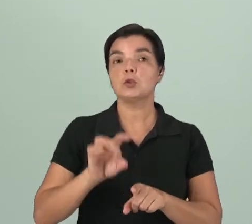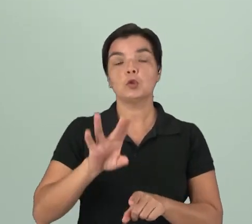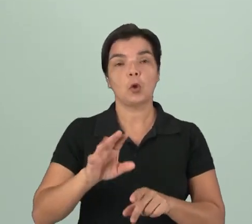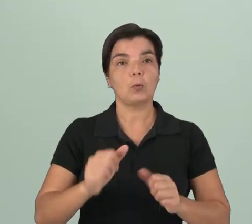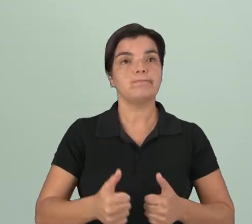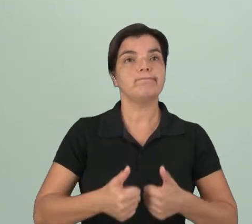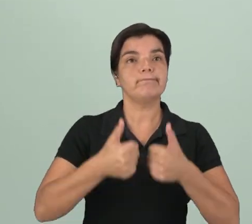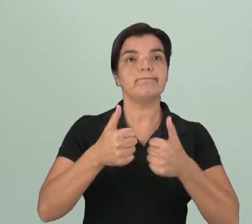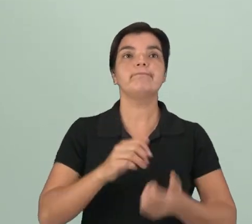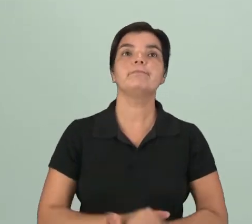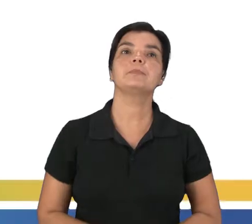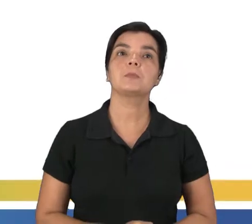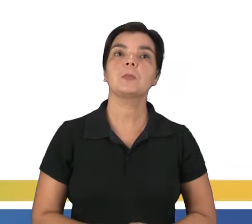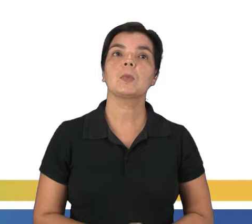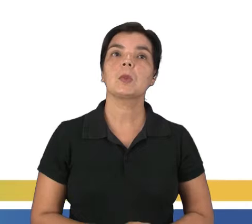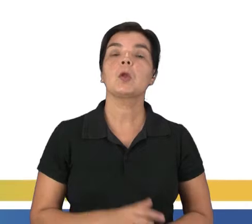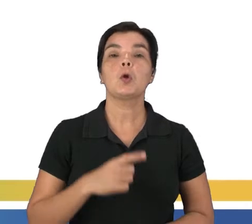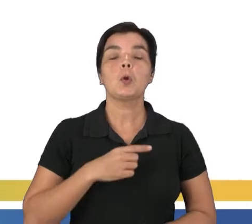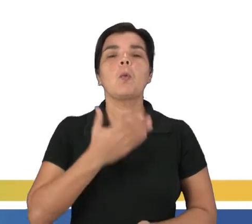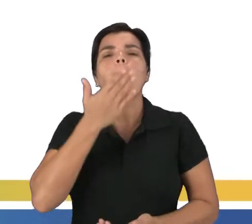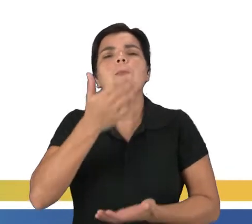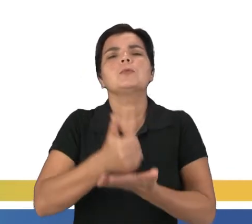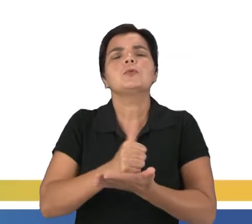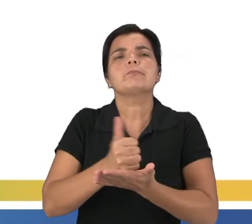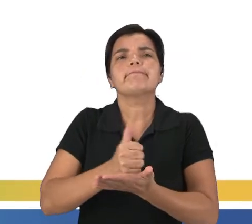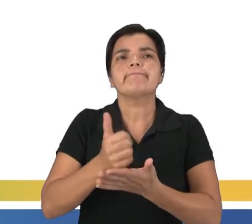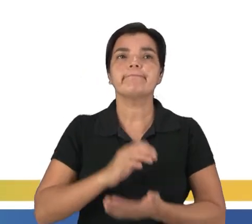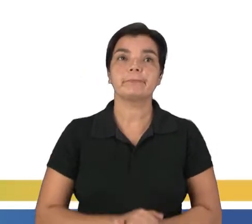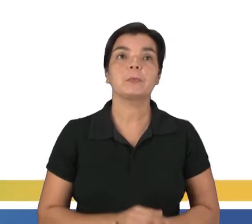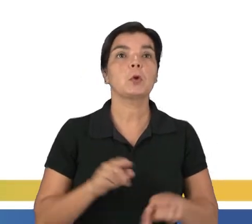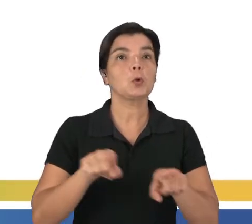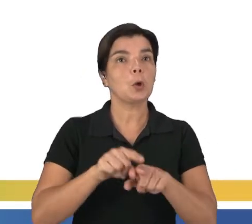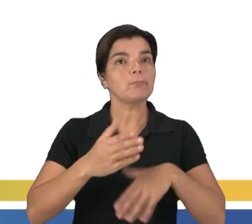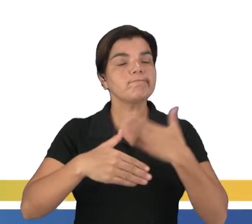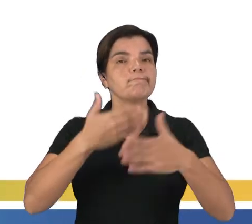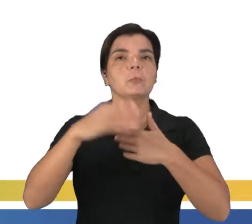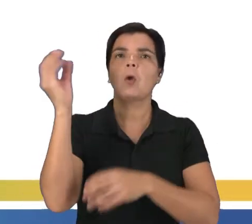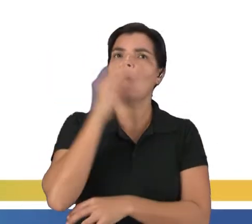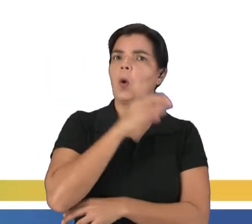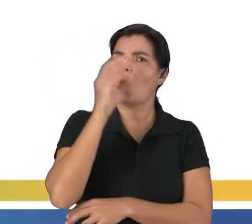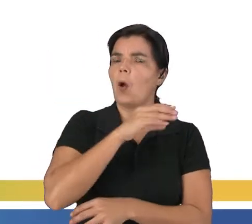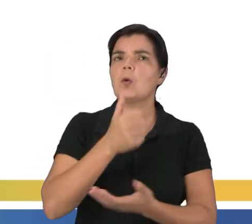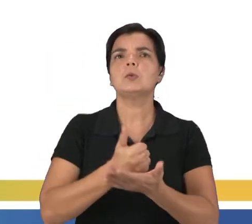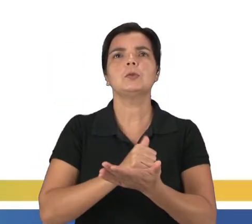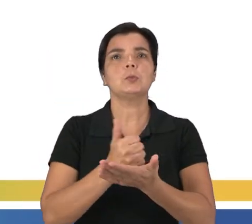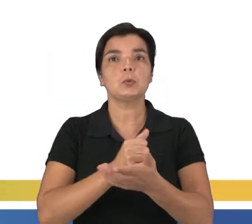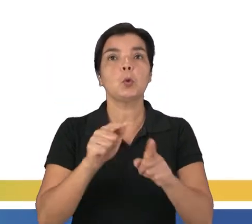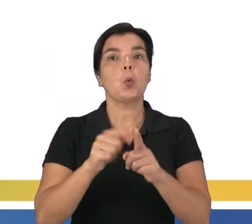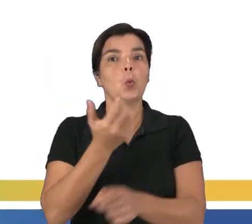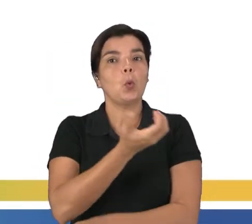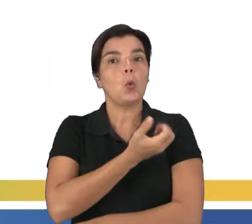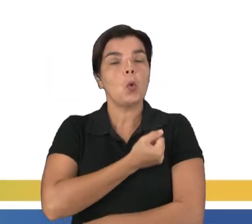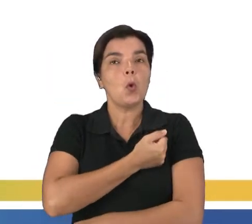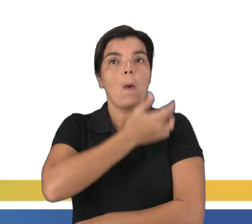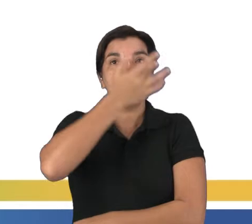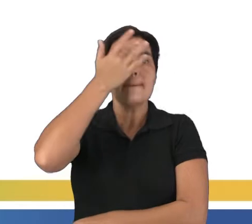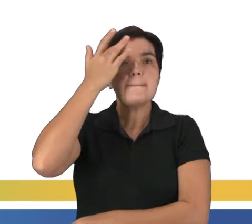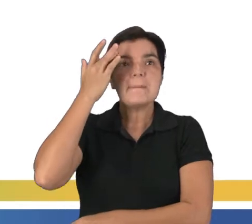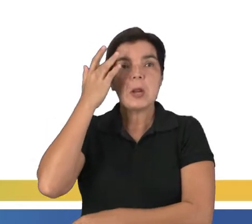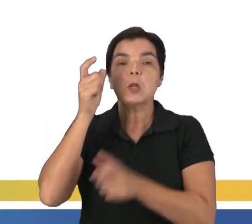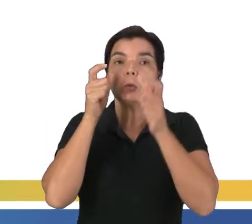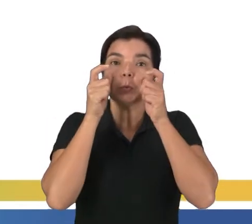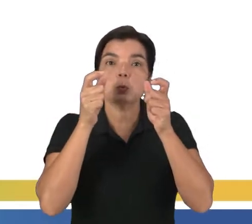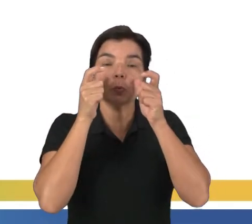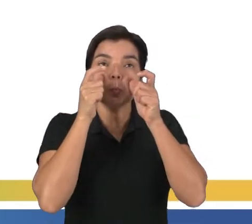pontos positivos. Aí nós temos os tipos de games. Por conta do crescimento acelerado no ramo dos games, o número de